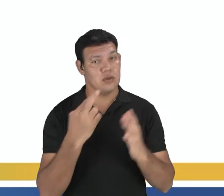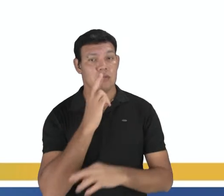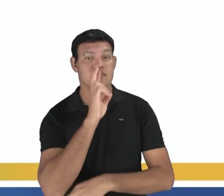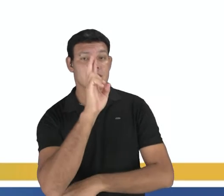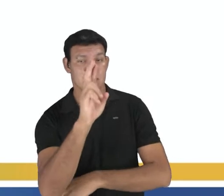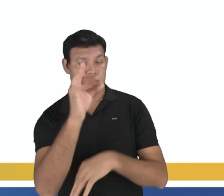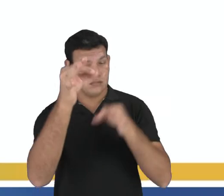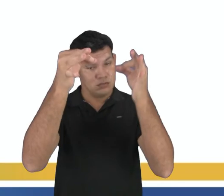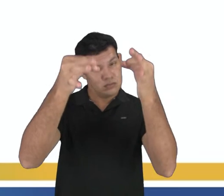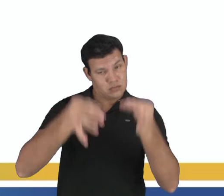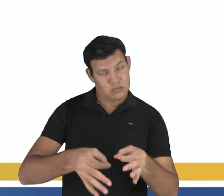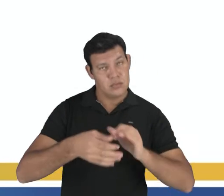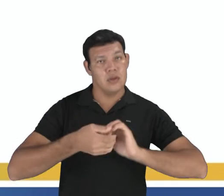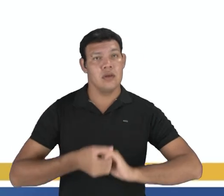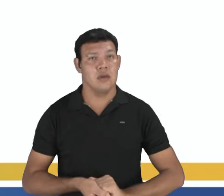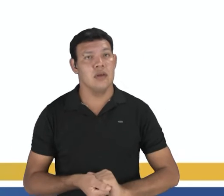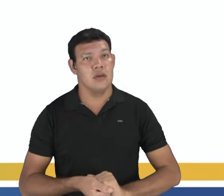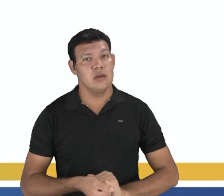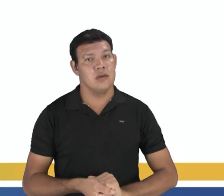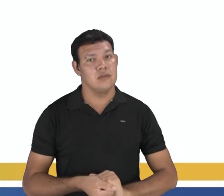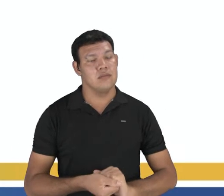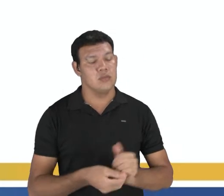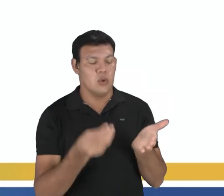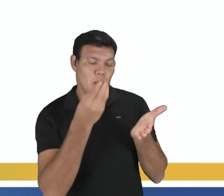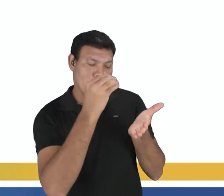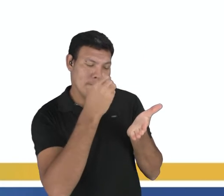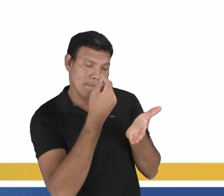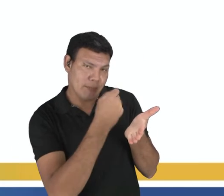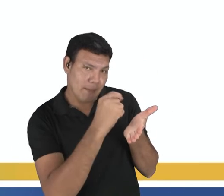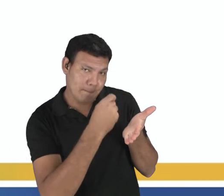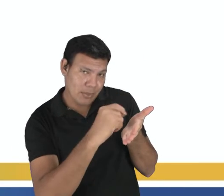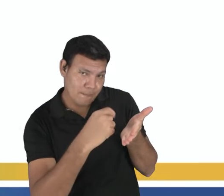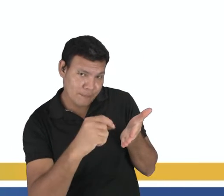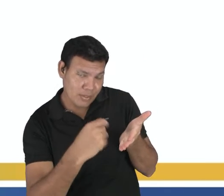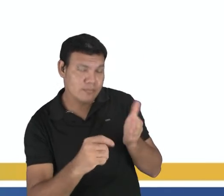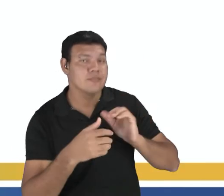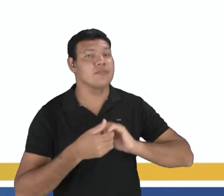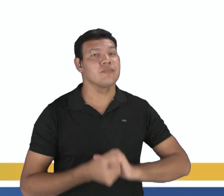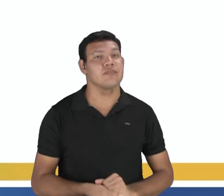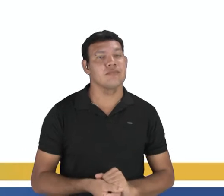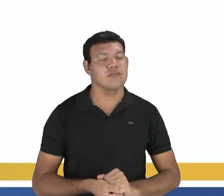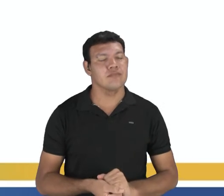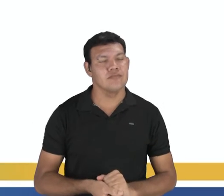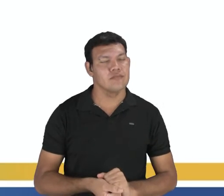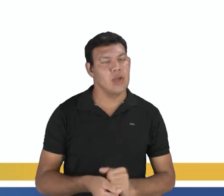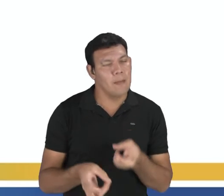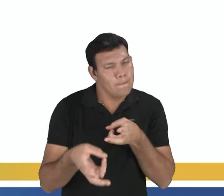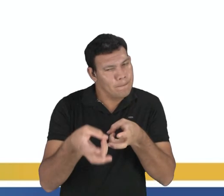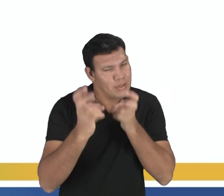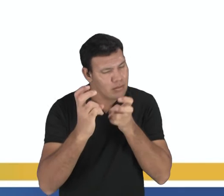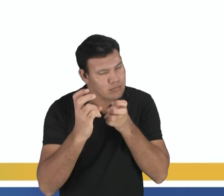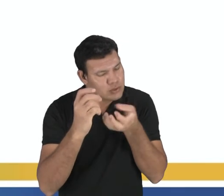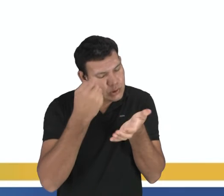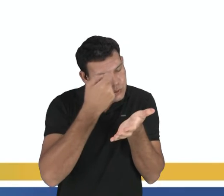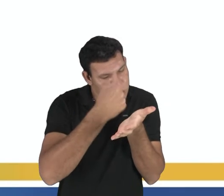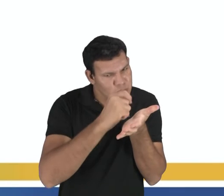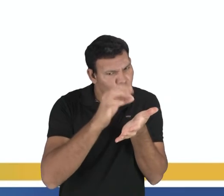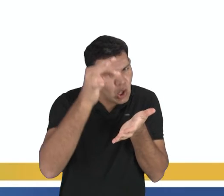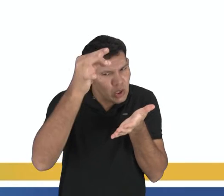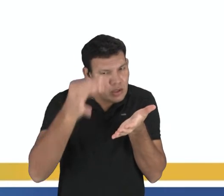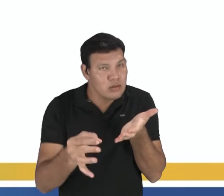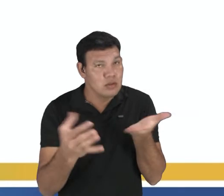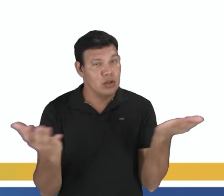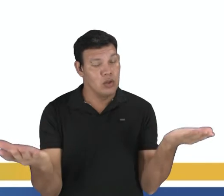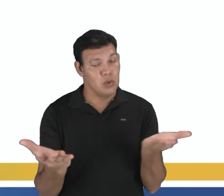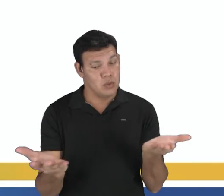as respostas corretas façam suas anotações vejam se vocês escreveram direitinho e